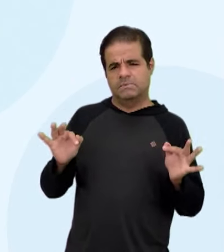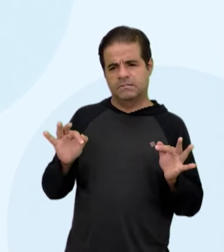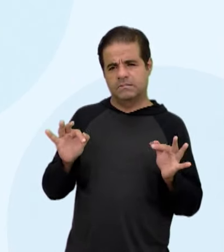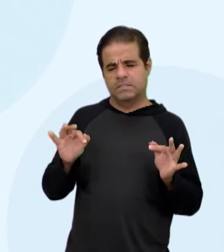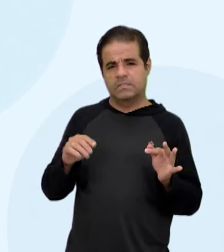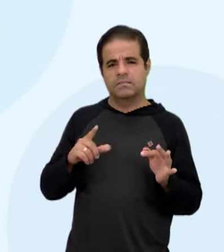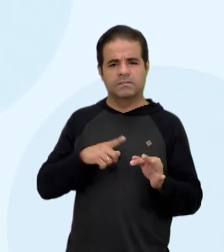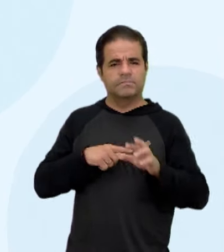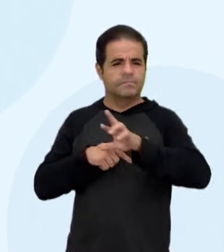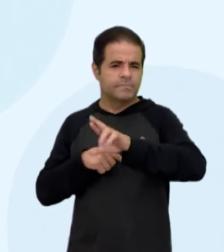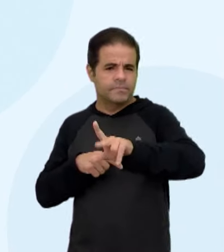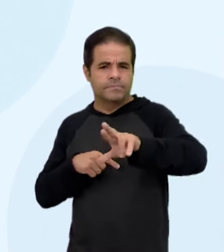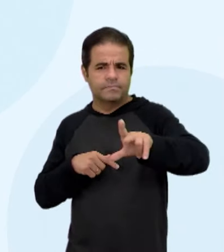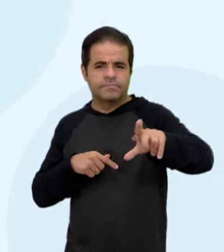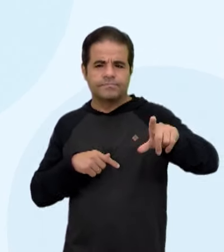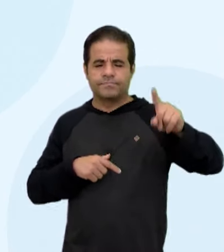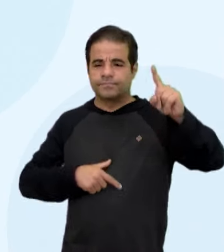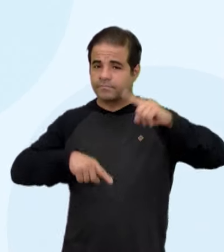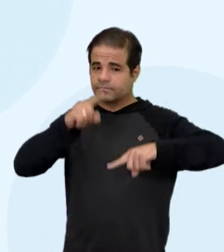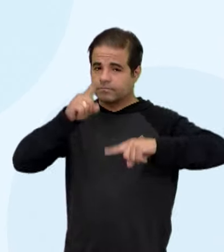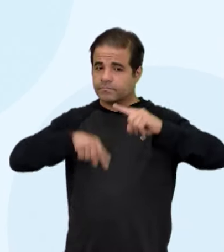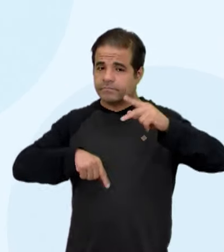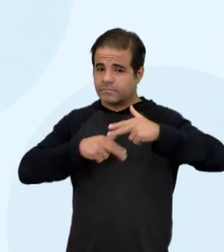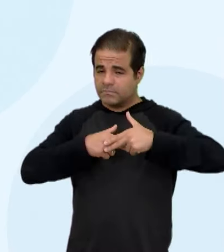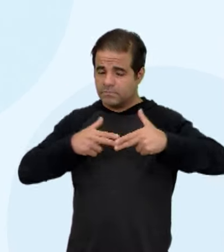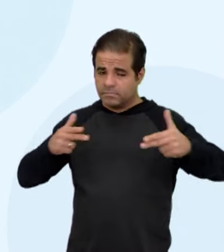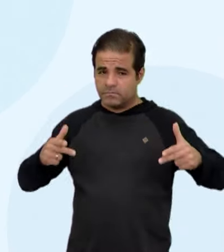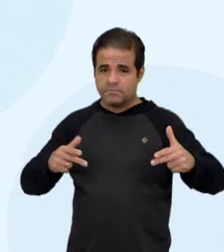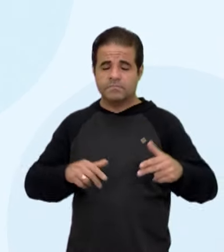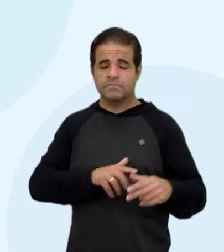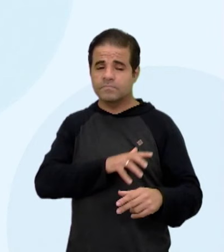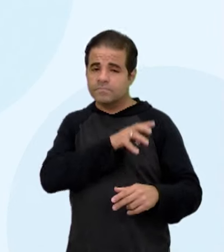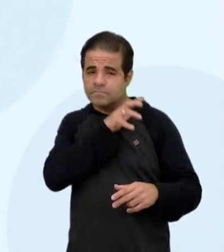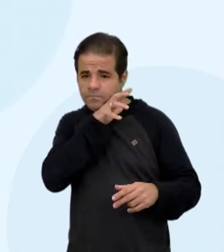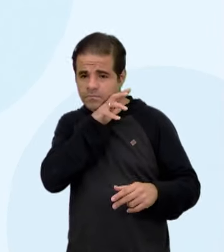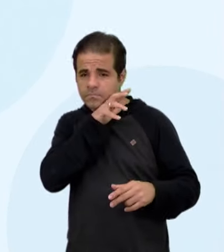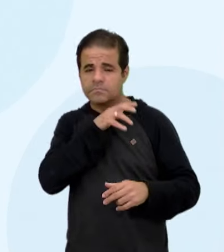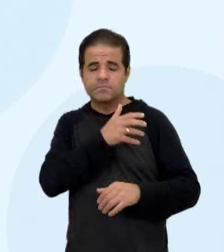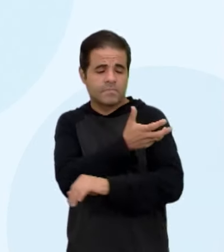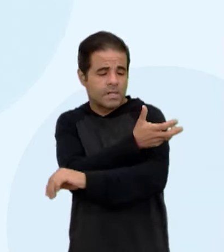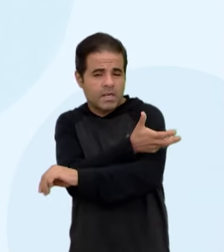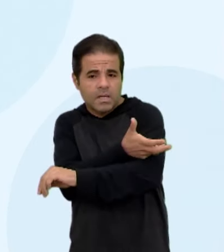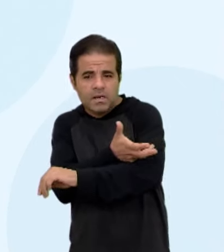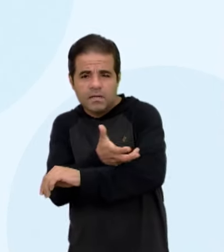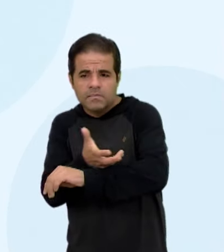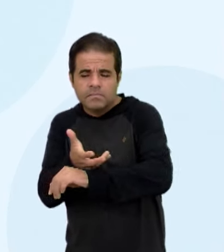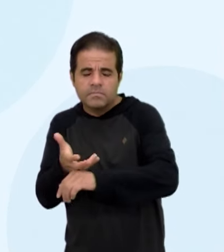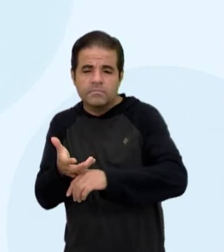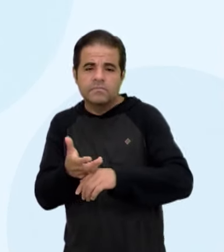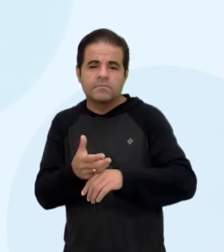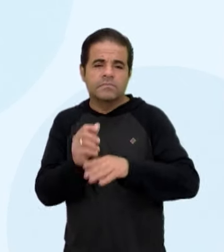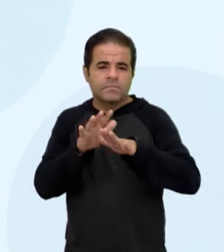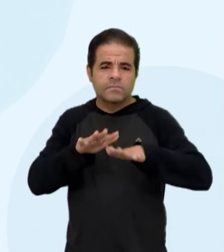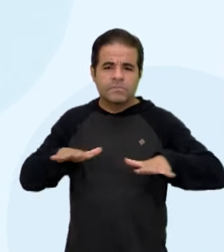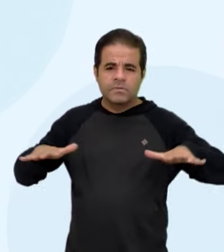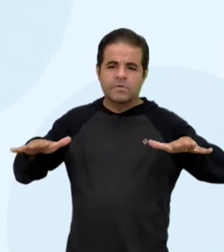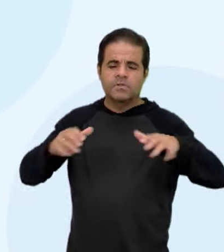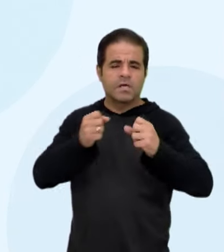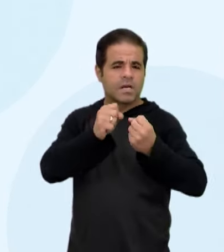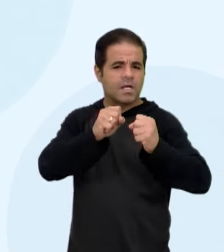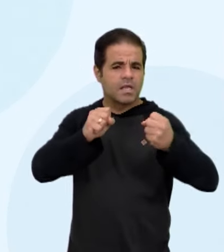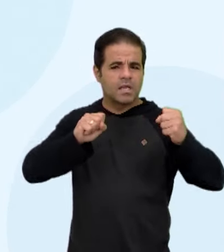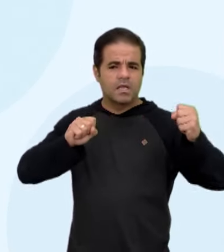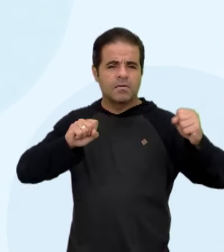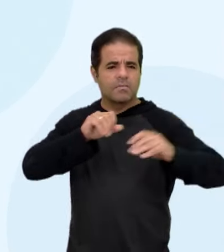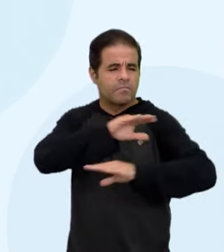de termos vários elementos da natureza, como os animais, a grama, né, essa pastagem toda,